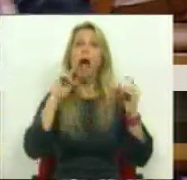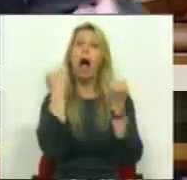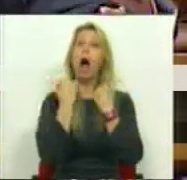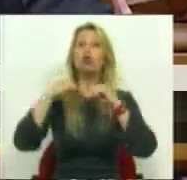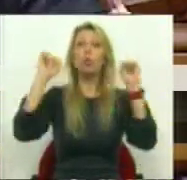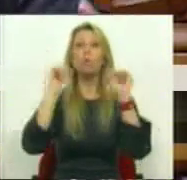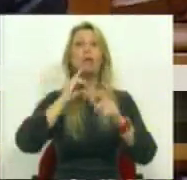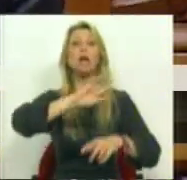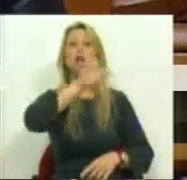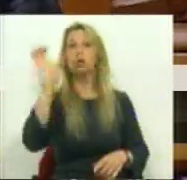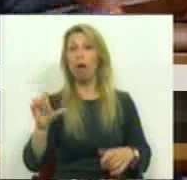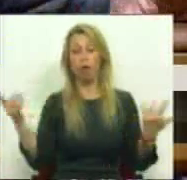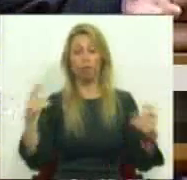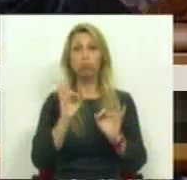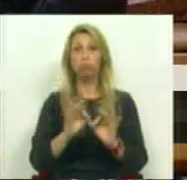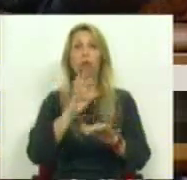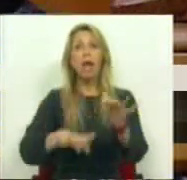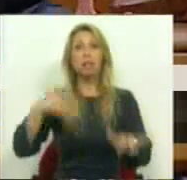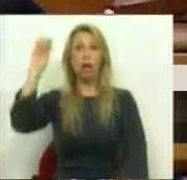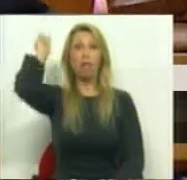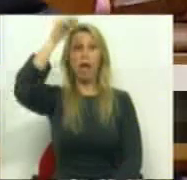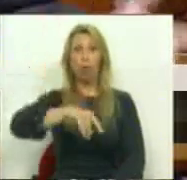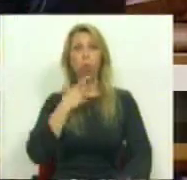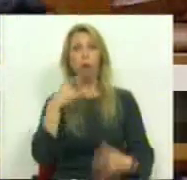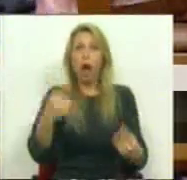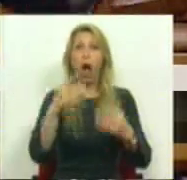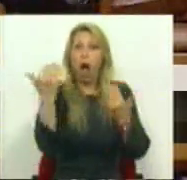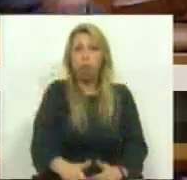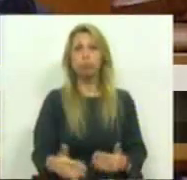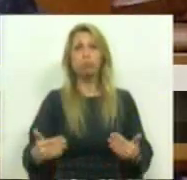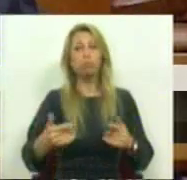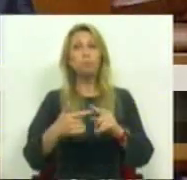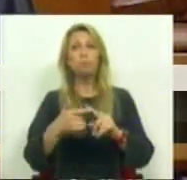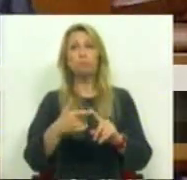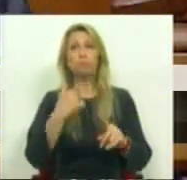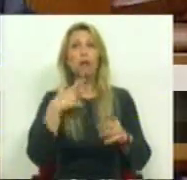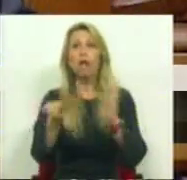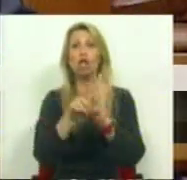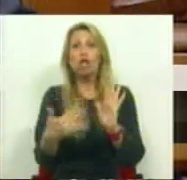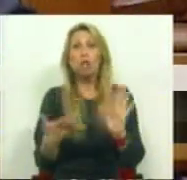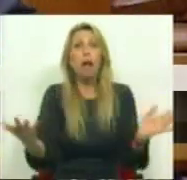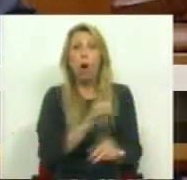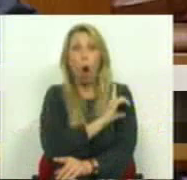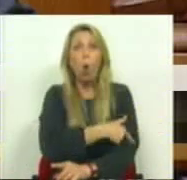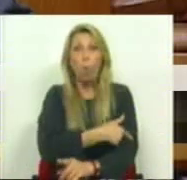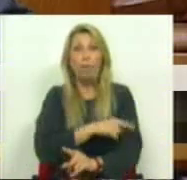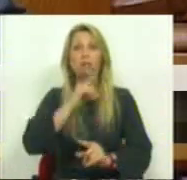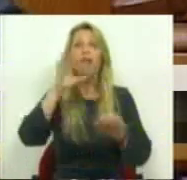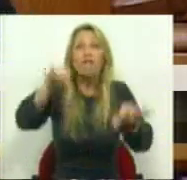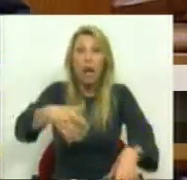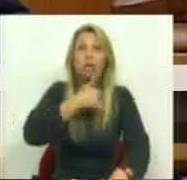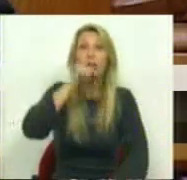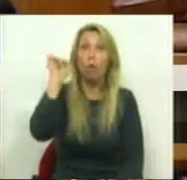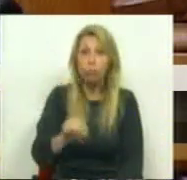quais a própria Assembleia da República está inibida de legislar e não deixa de ter a competência final de decisão acerca